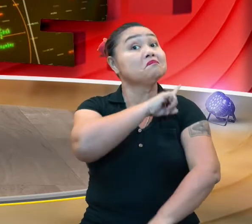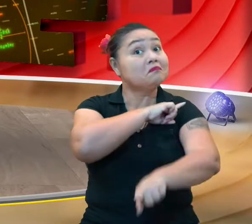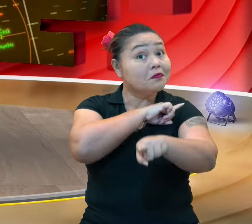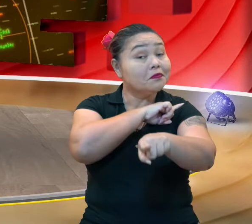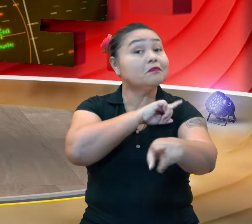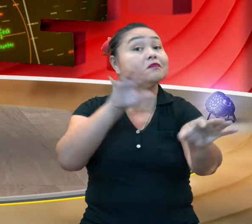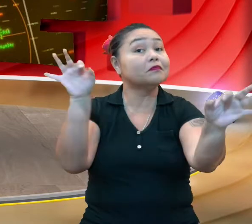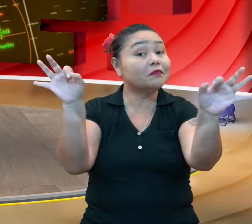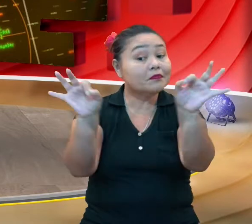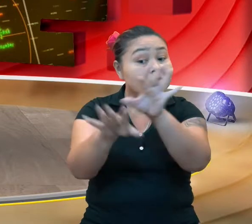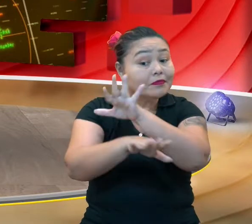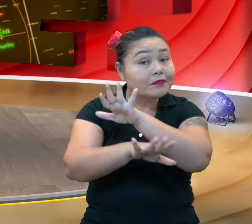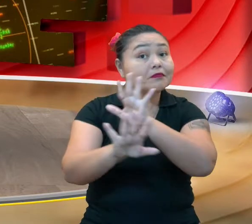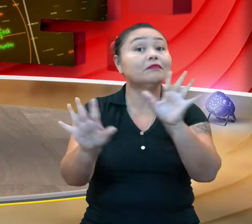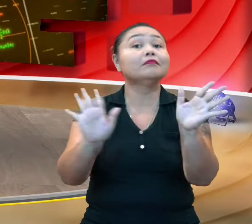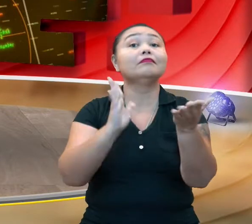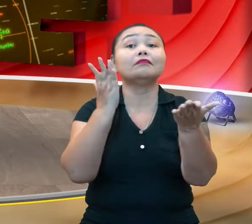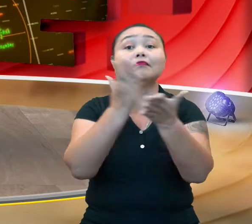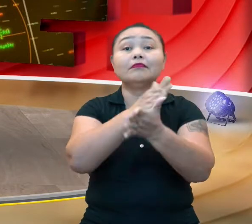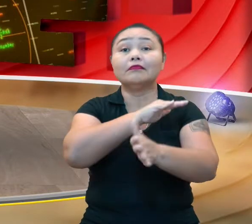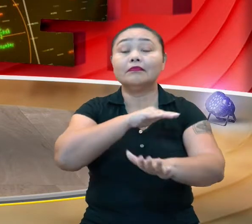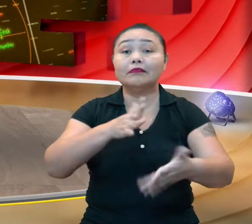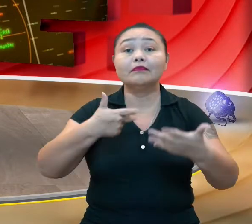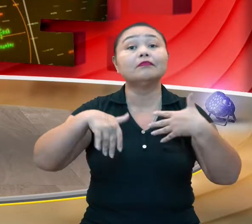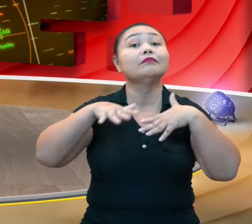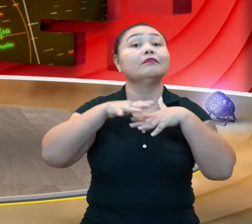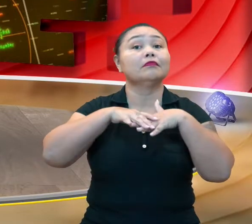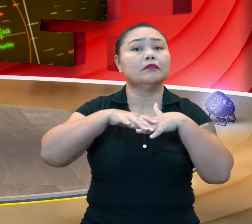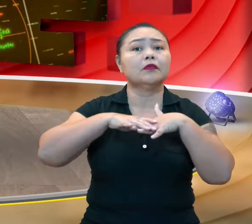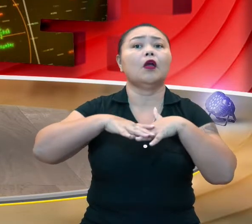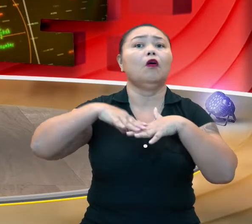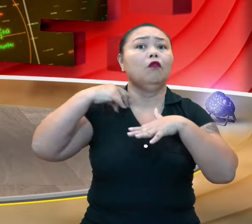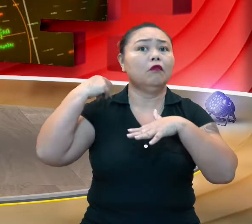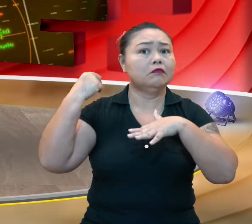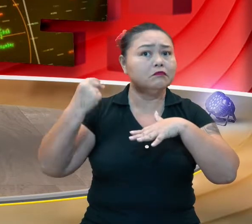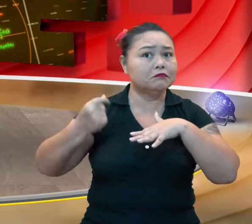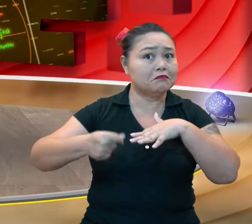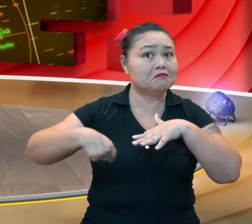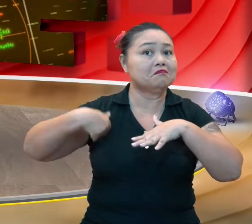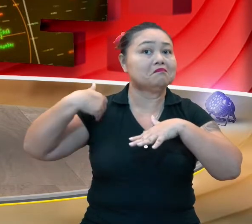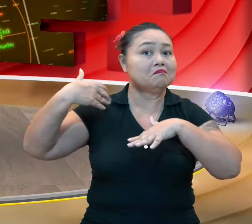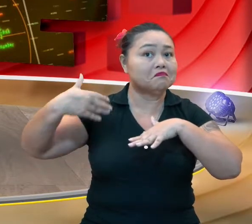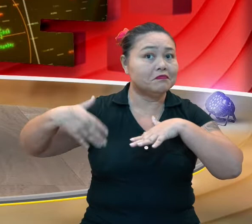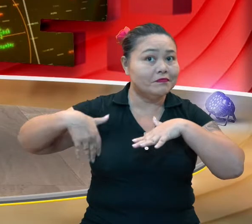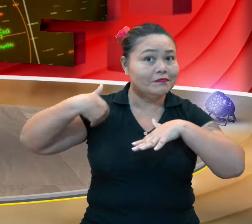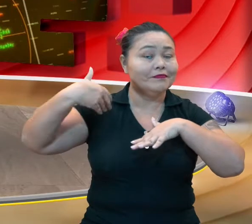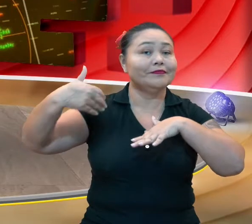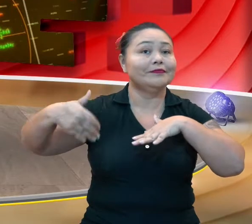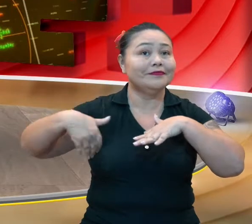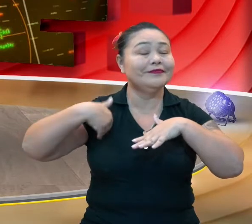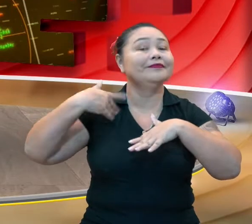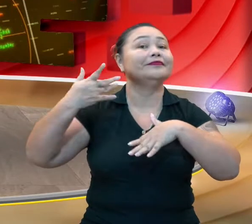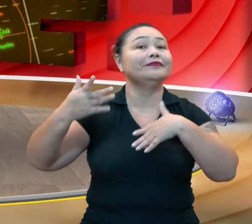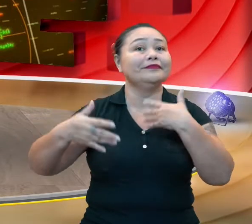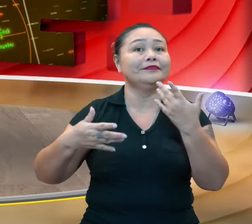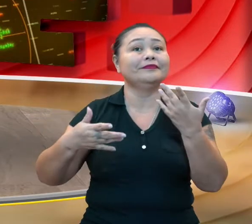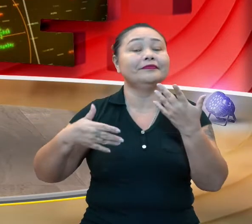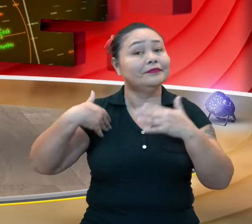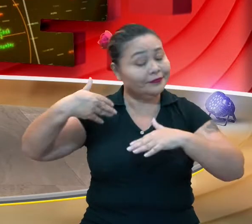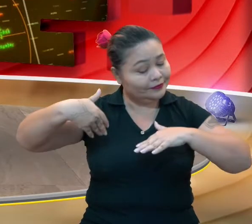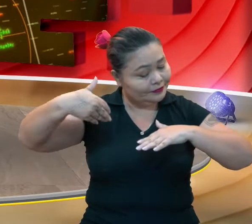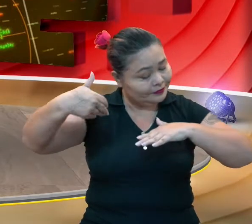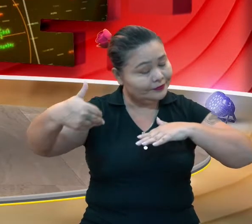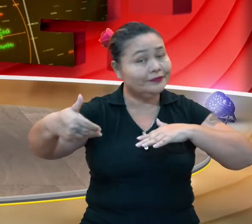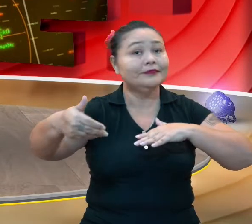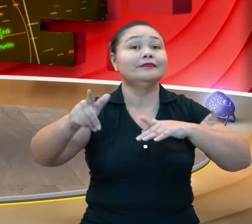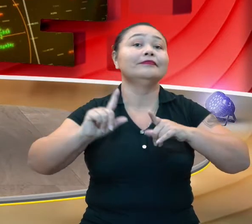né? Pois é, não é? Foi uma longa caminhada até aqui. Mas assim... Tá sendo? Tá sendo uma longa caminhada,